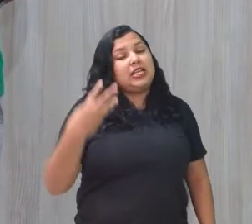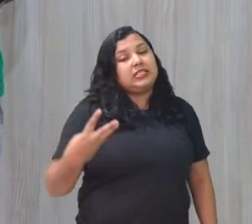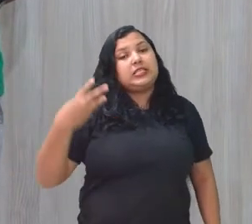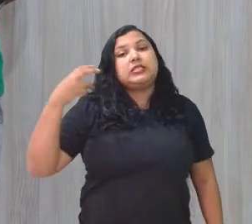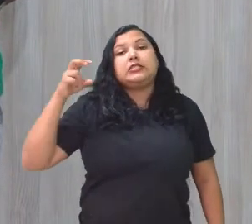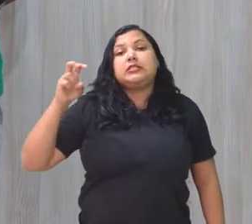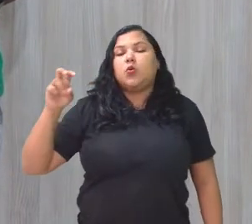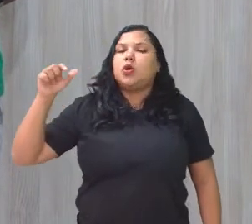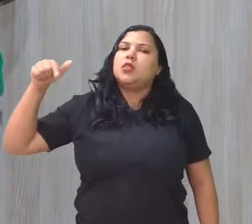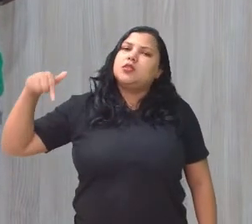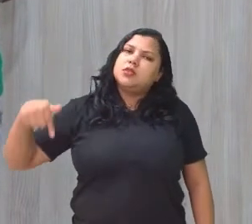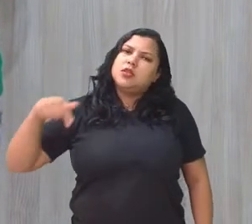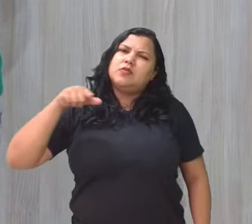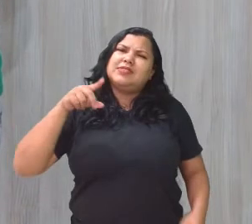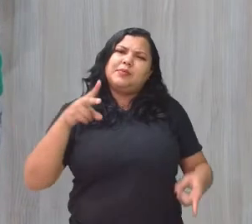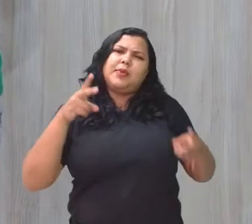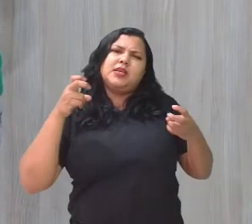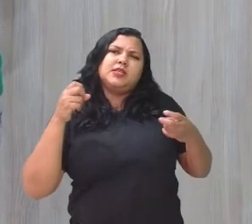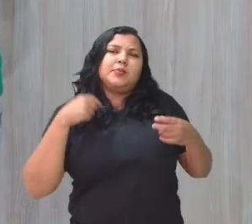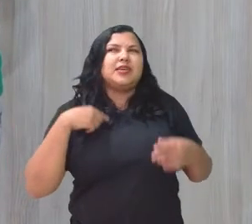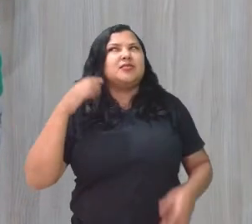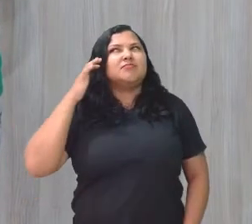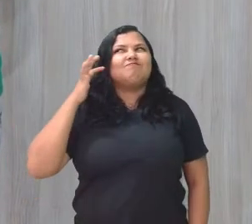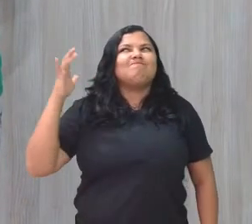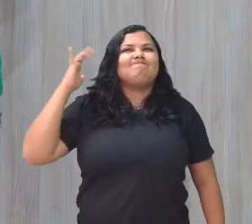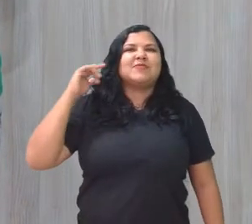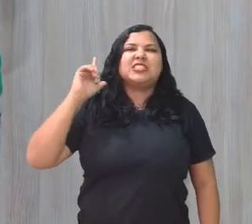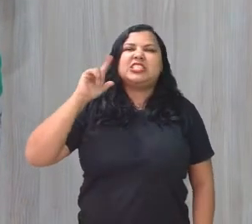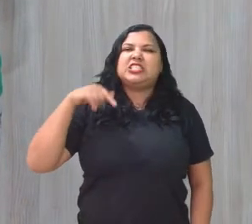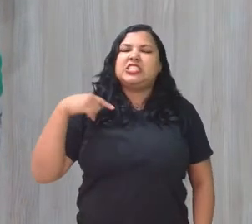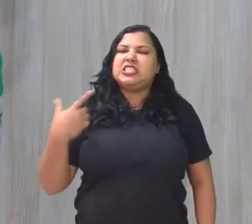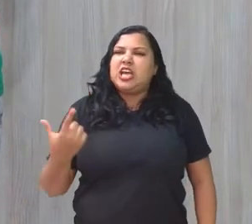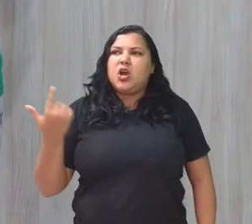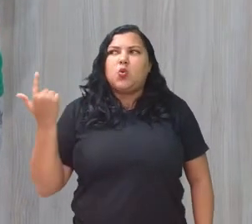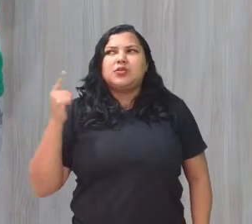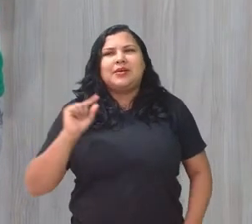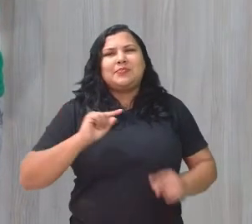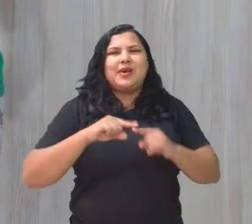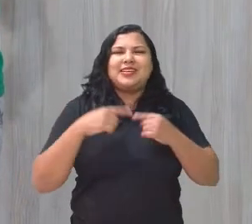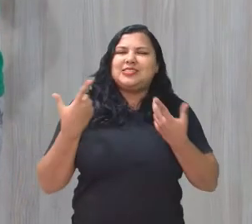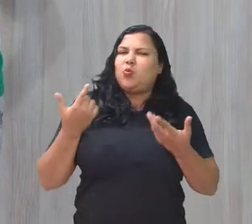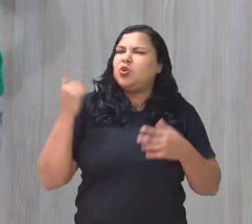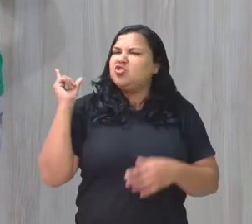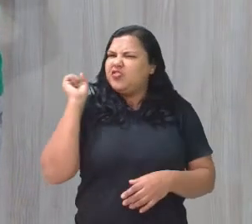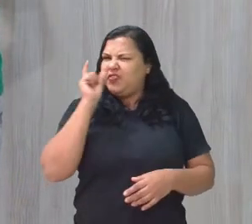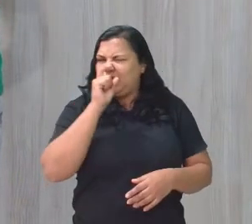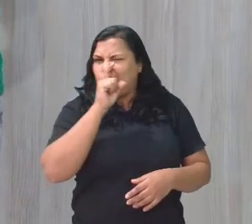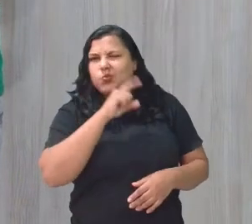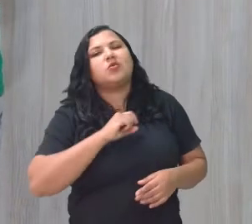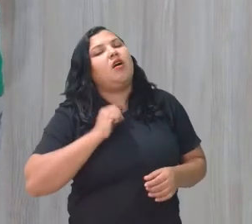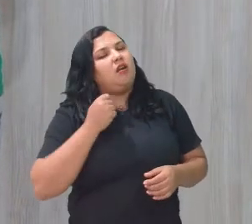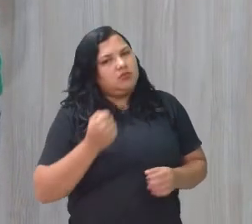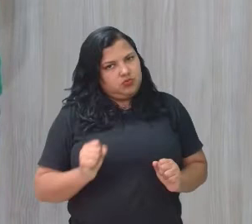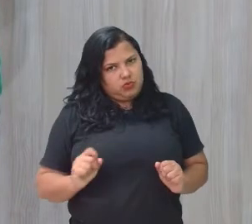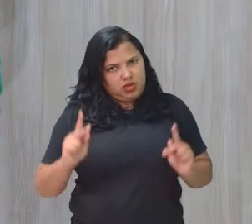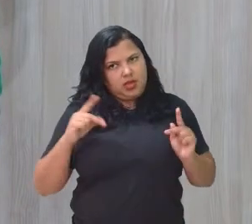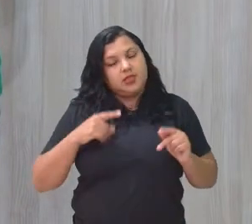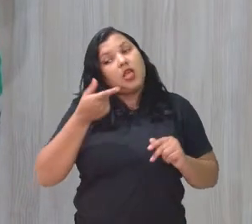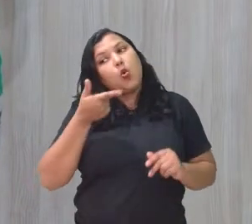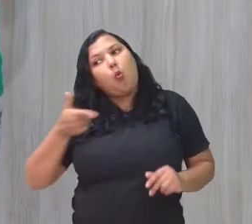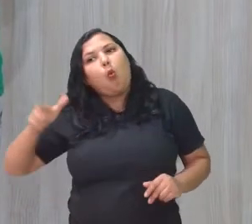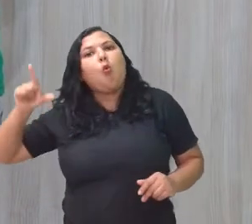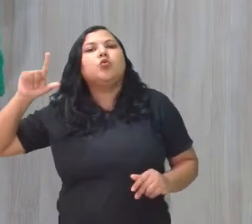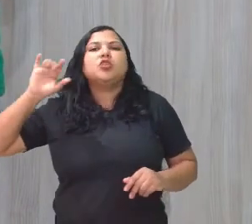357, aí você percebe que essa ideia, ela já acaba dando certo, mas ela acaba te dando muito mais trabalho e por isso que vão